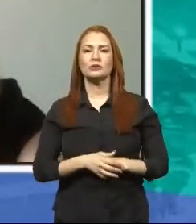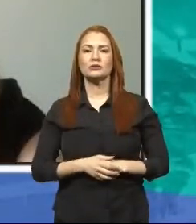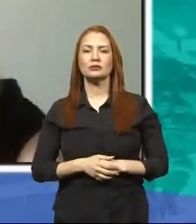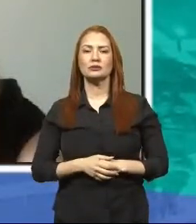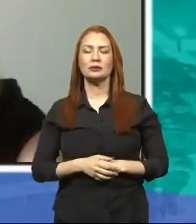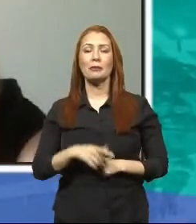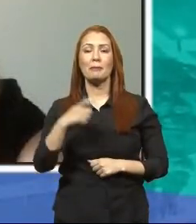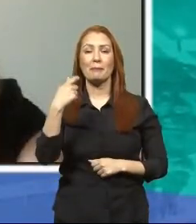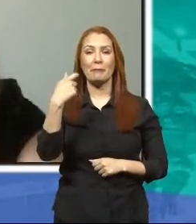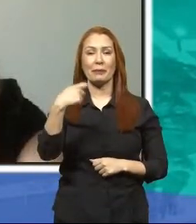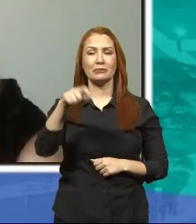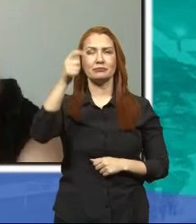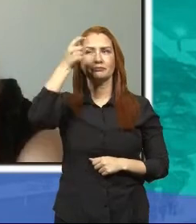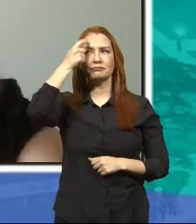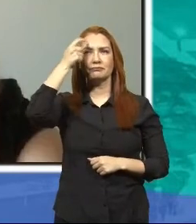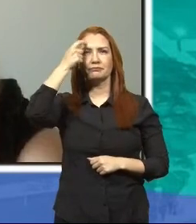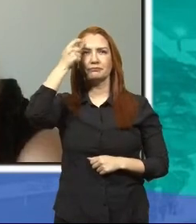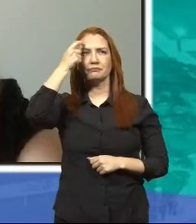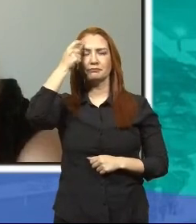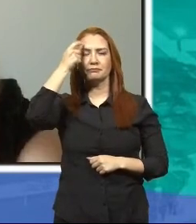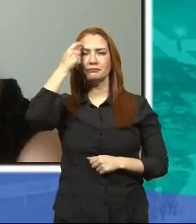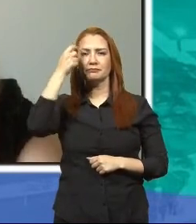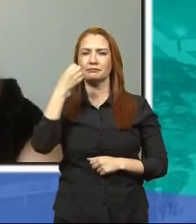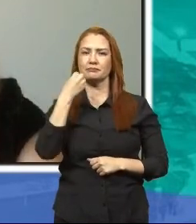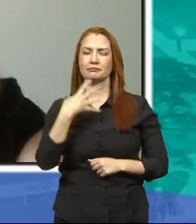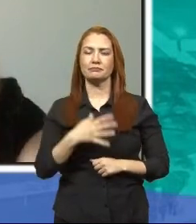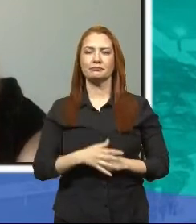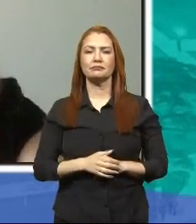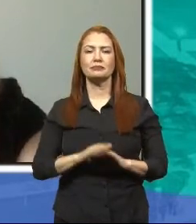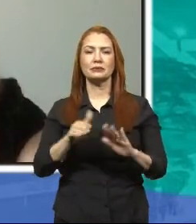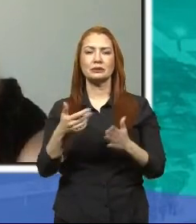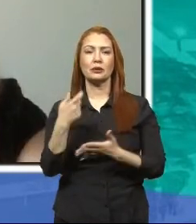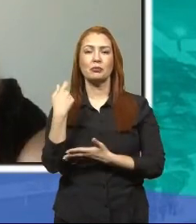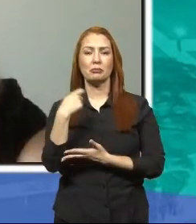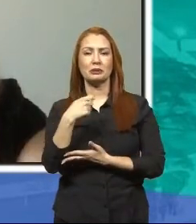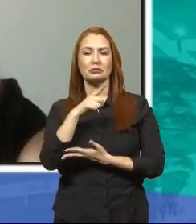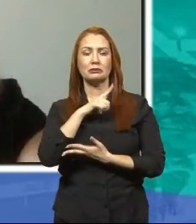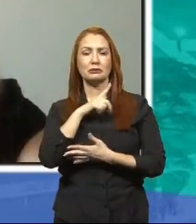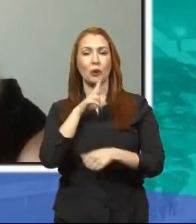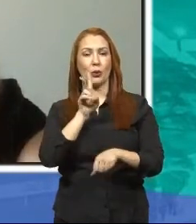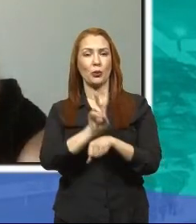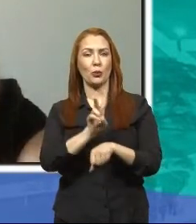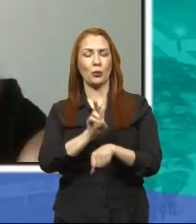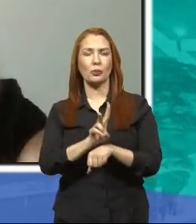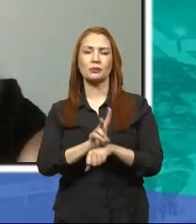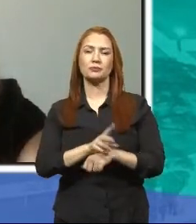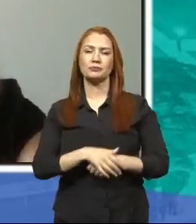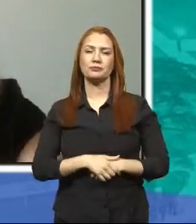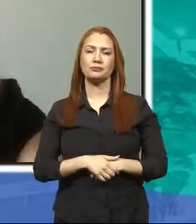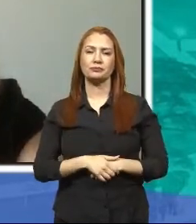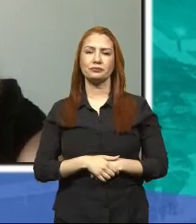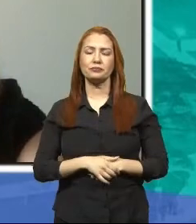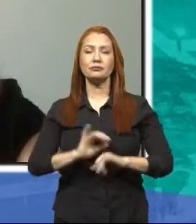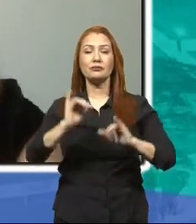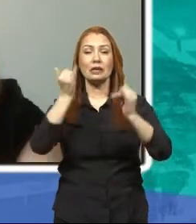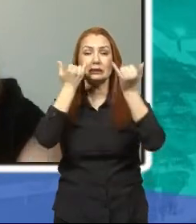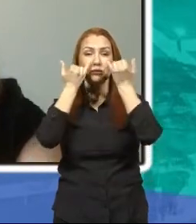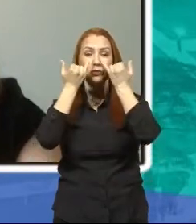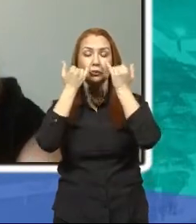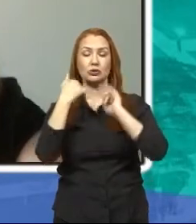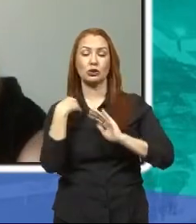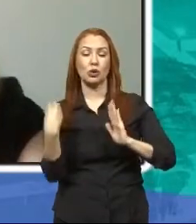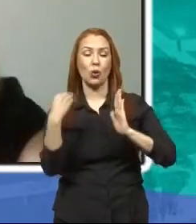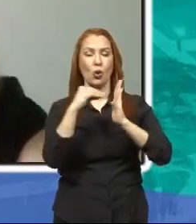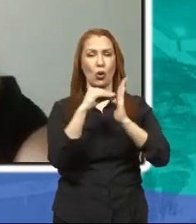tem que partir de nós. Então a gente tem que ser bastante prudente aí nos dados que a gente coloca na